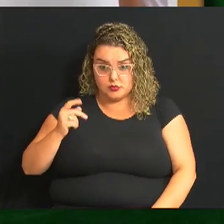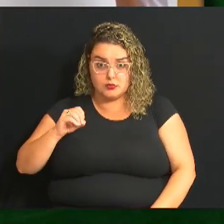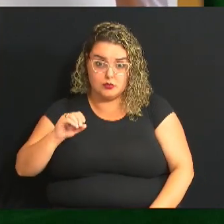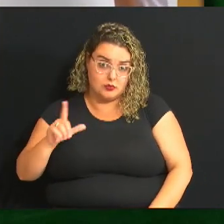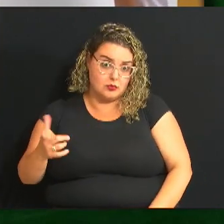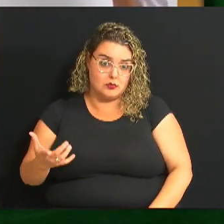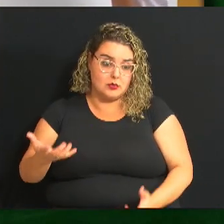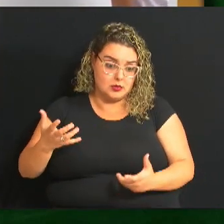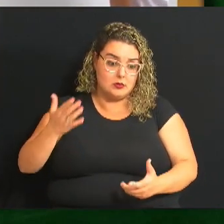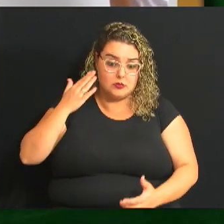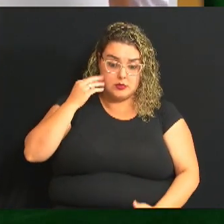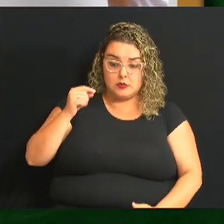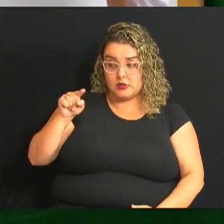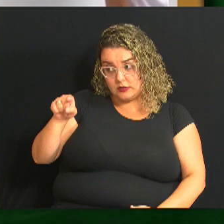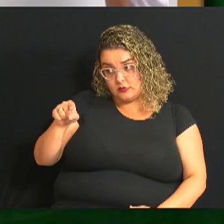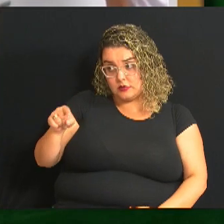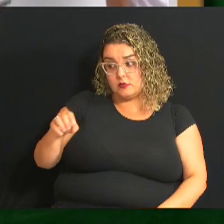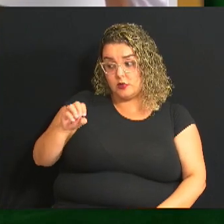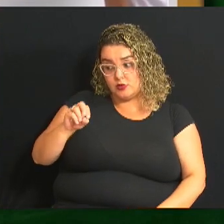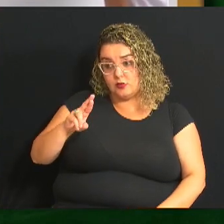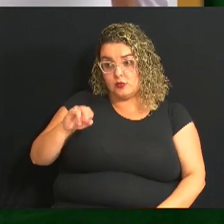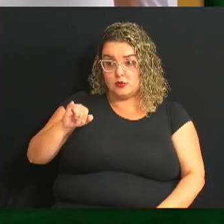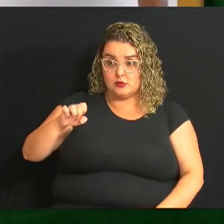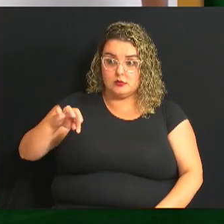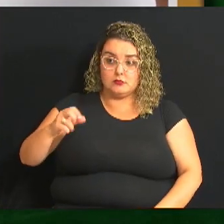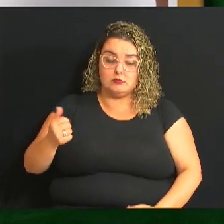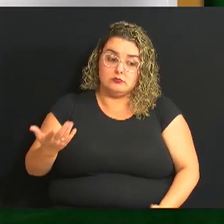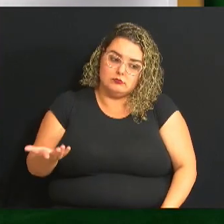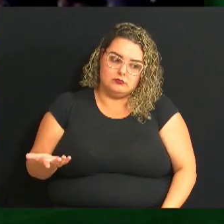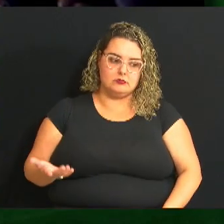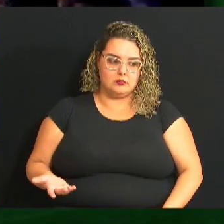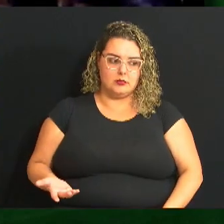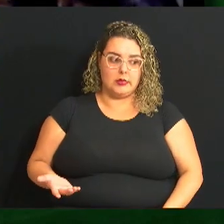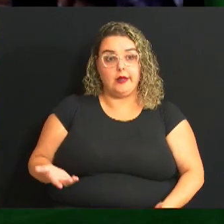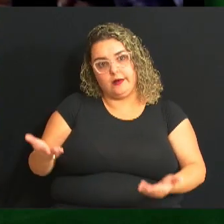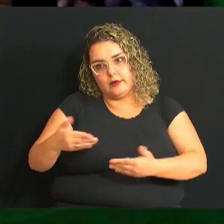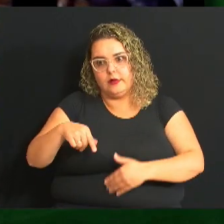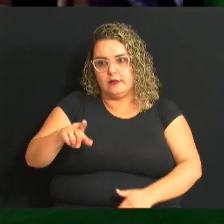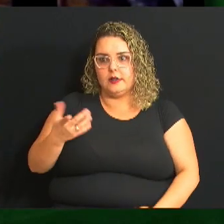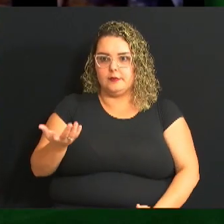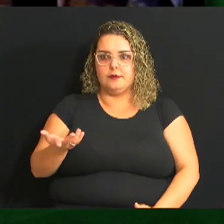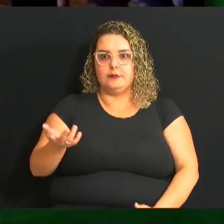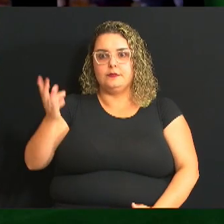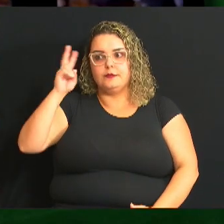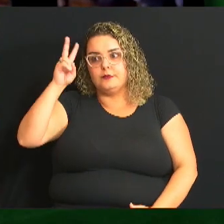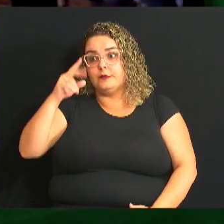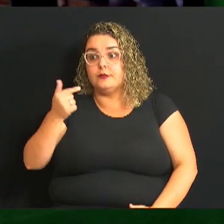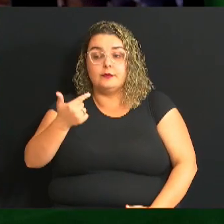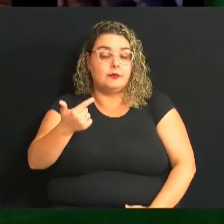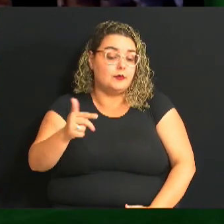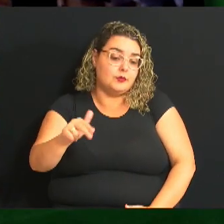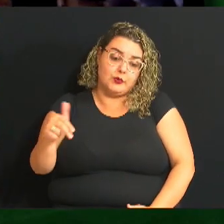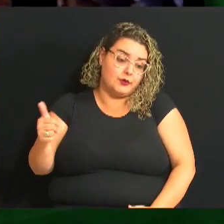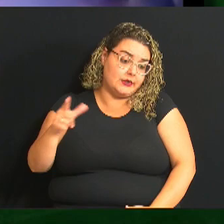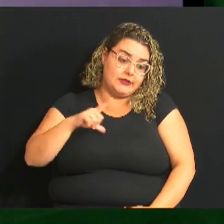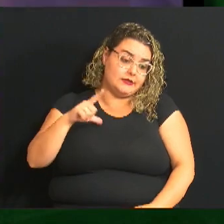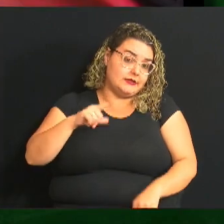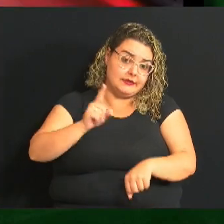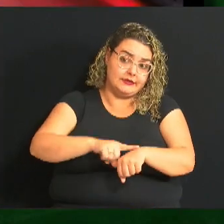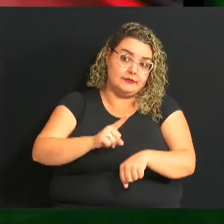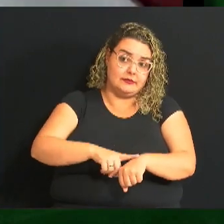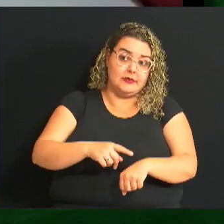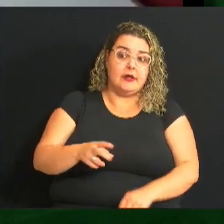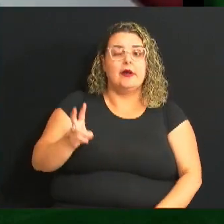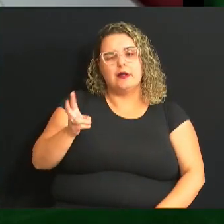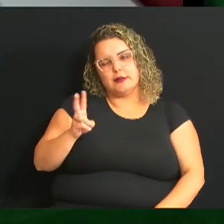orientar. E então falei, agora então vai, porque aquela história, a gente nunca tem tempo, mas na verdade sempre dá para encaixar